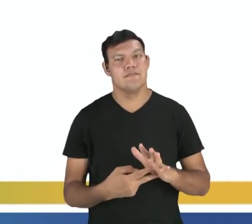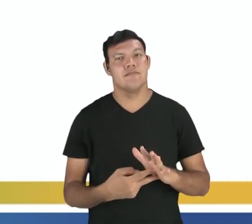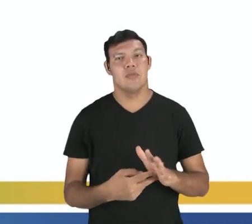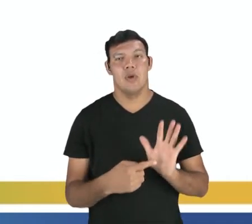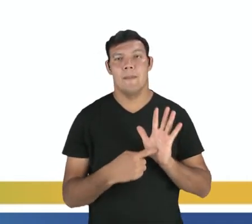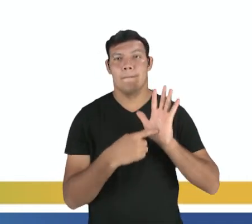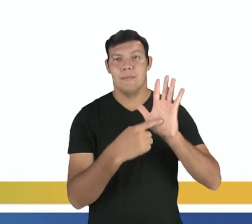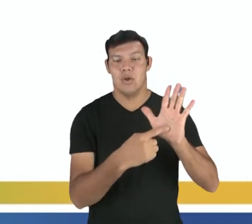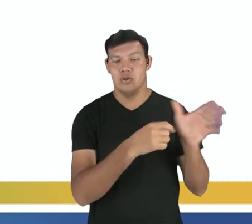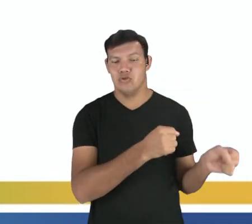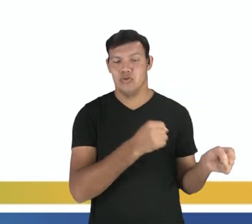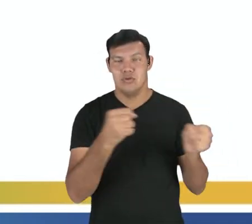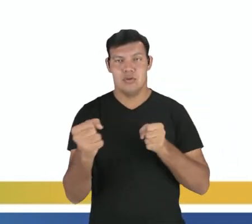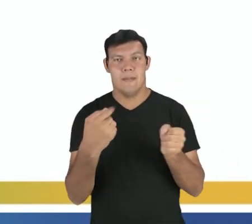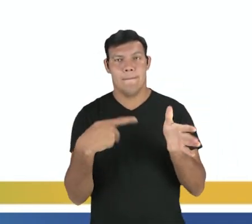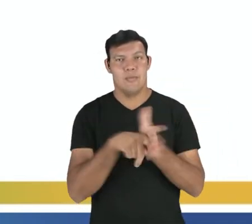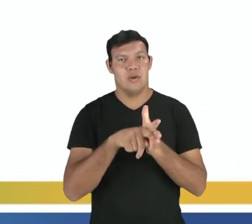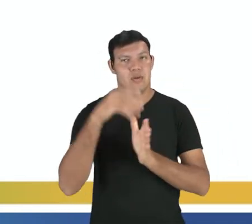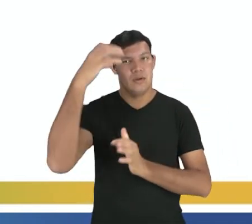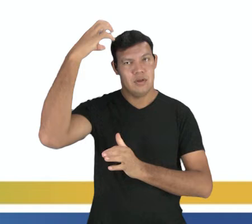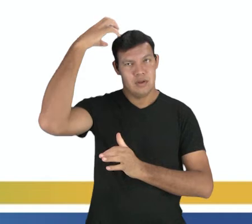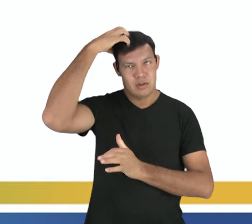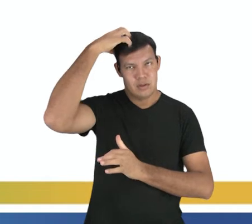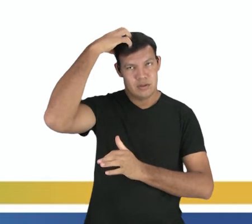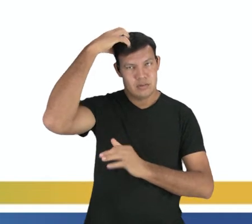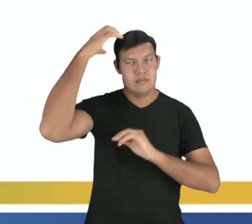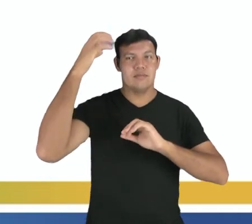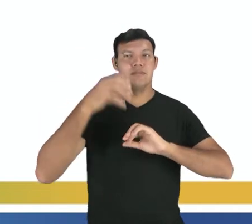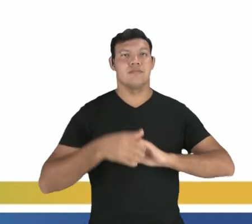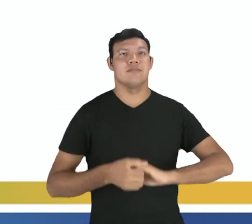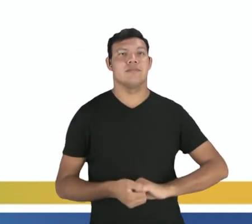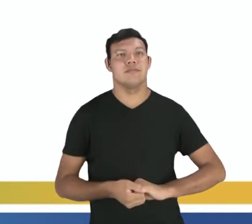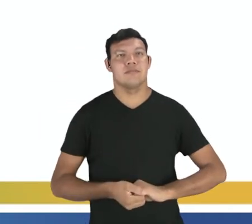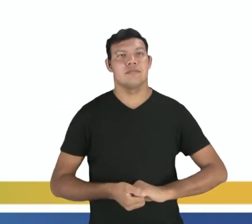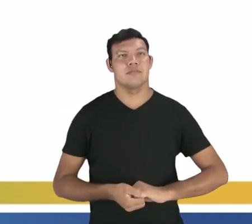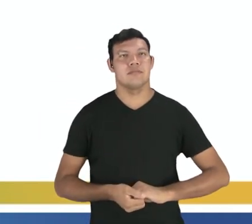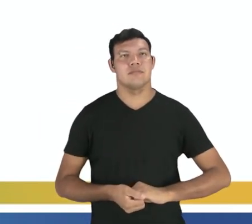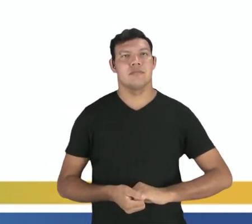simbolizando a autoridade do rei, a autoridade real.